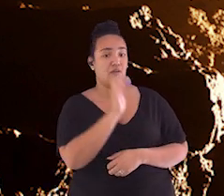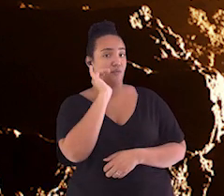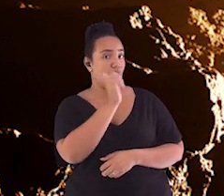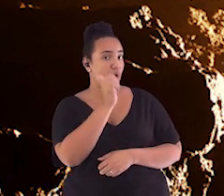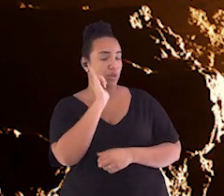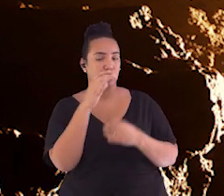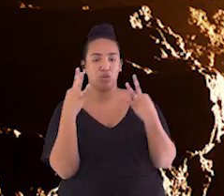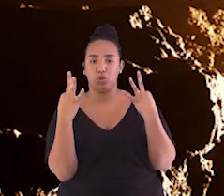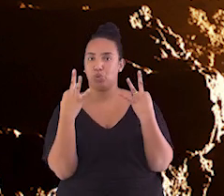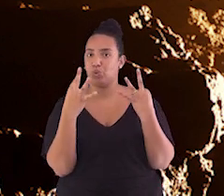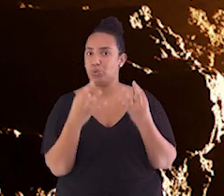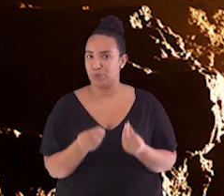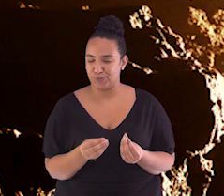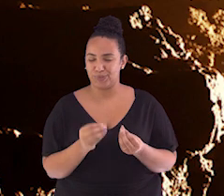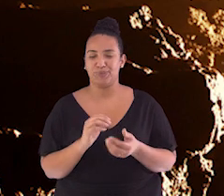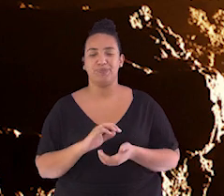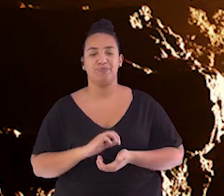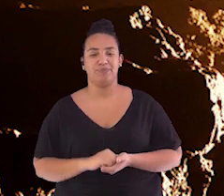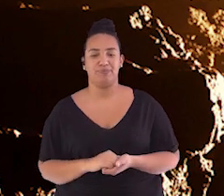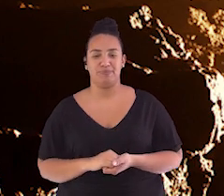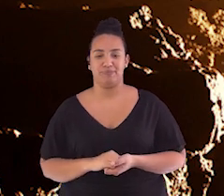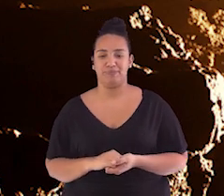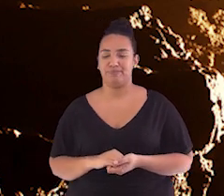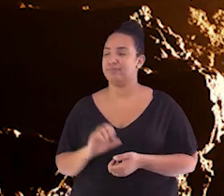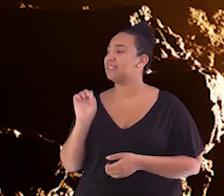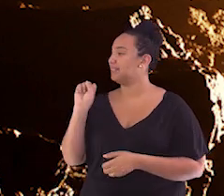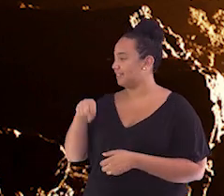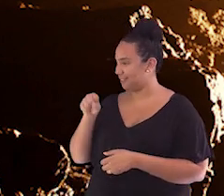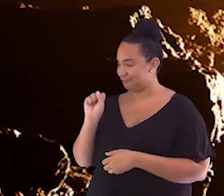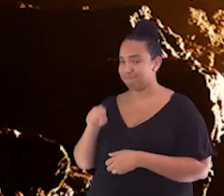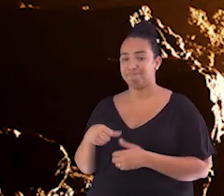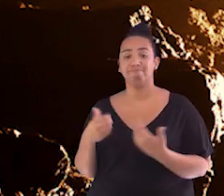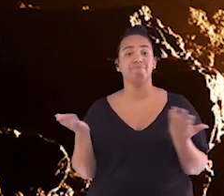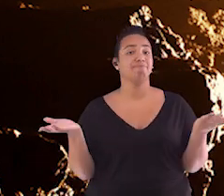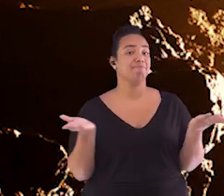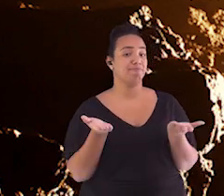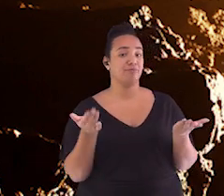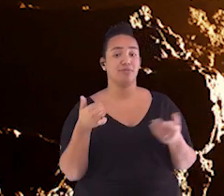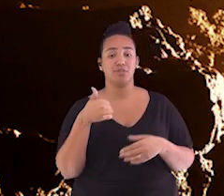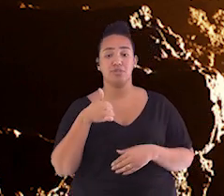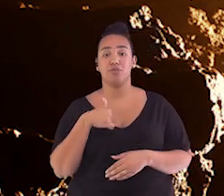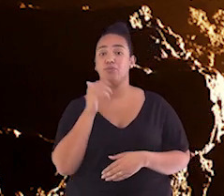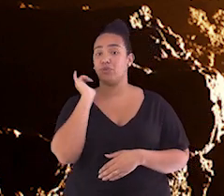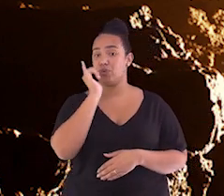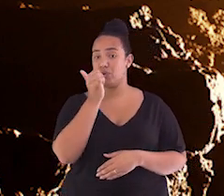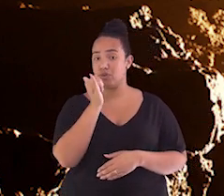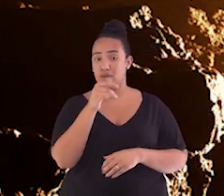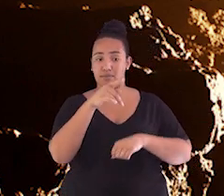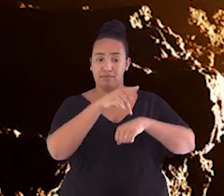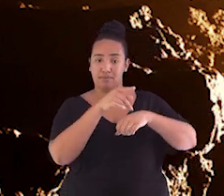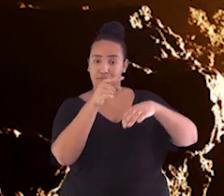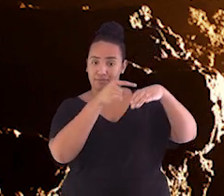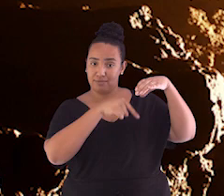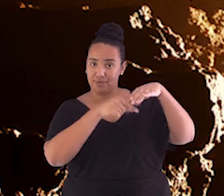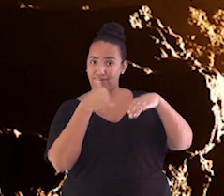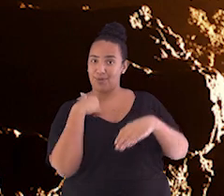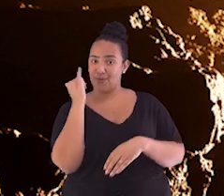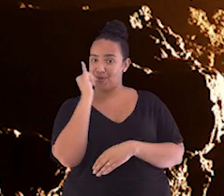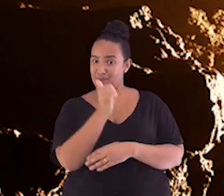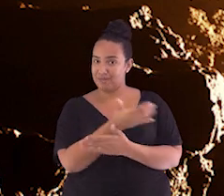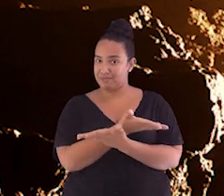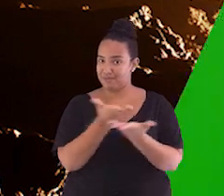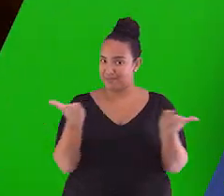para a gente, não vai esconder nada. Claro, vamos para a outra parte da caverna que conto tudo para vocês.